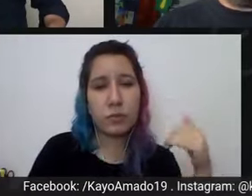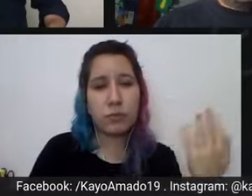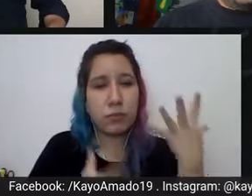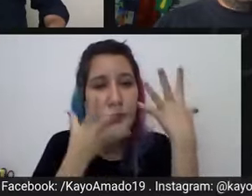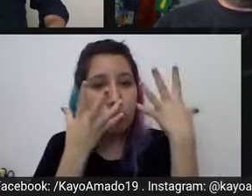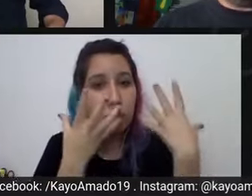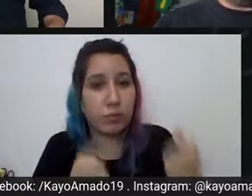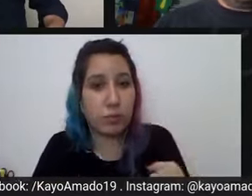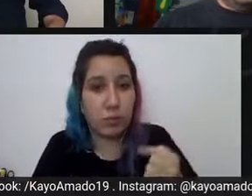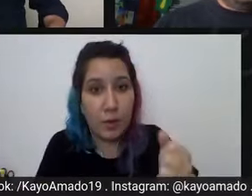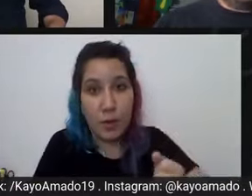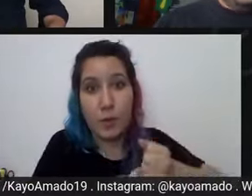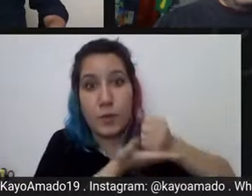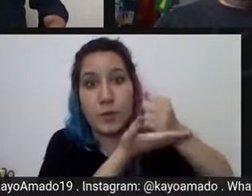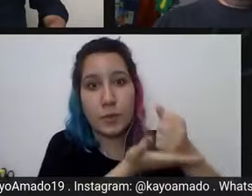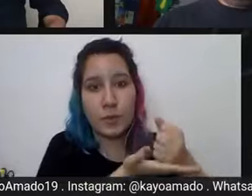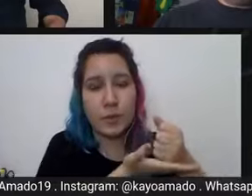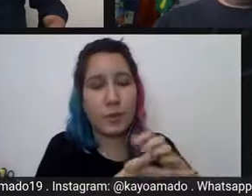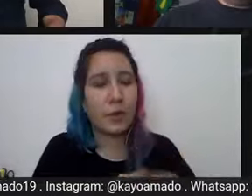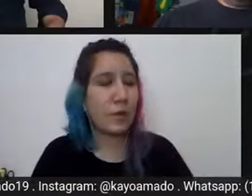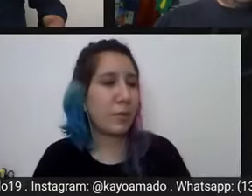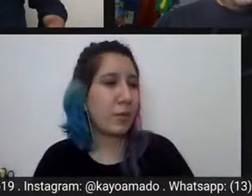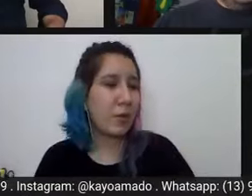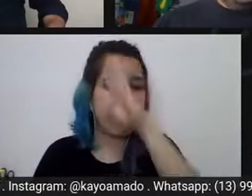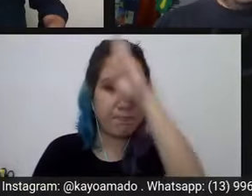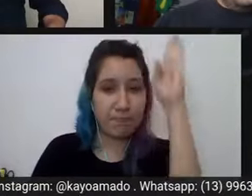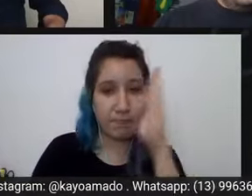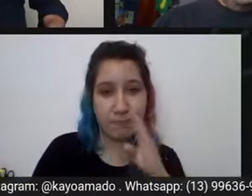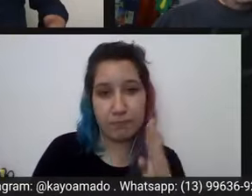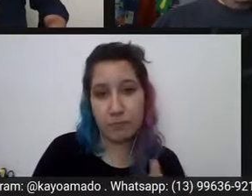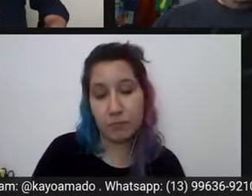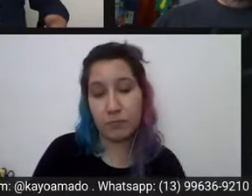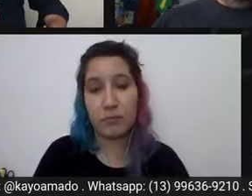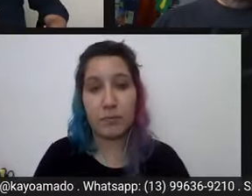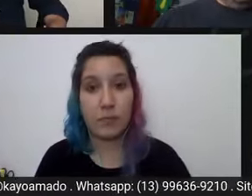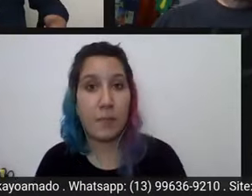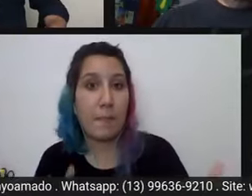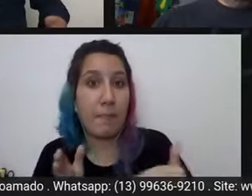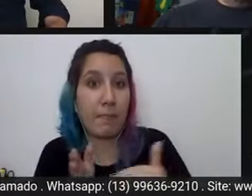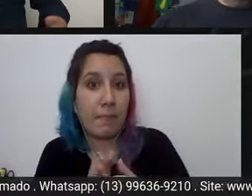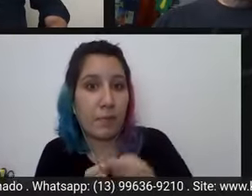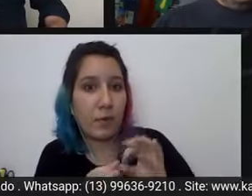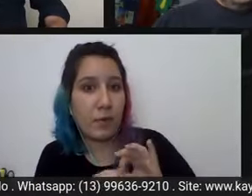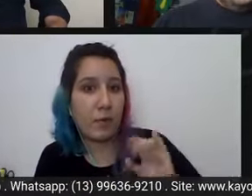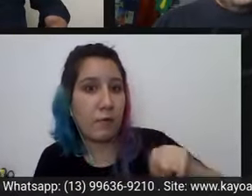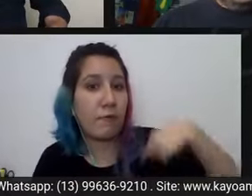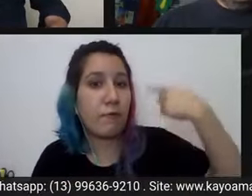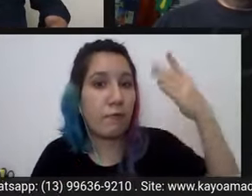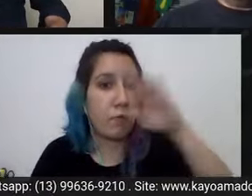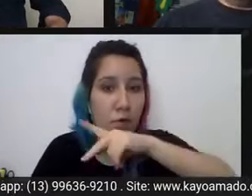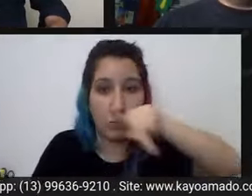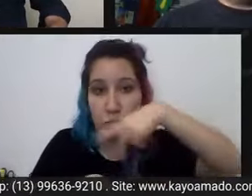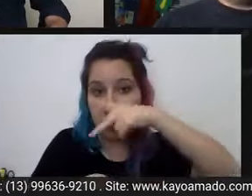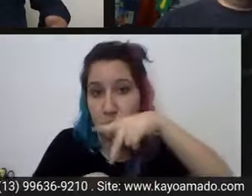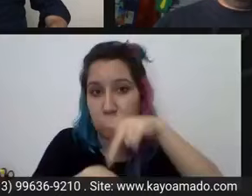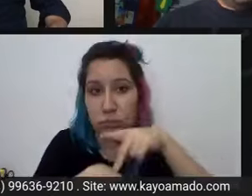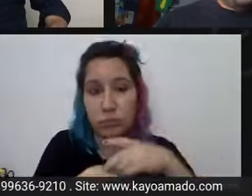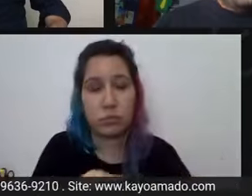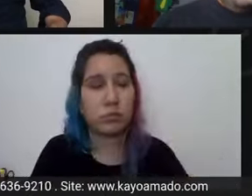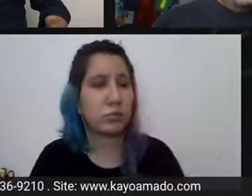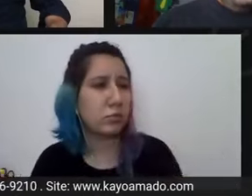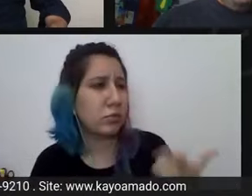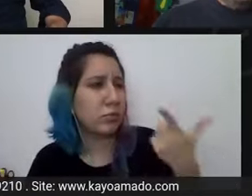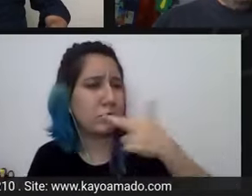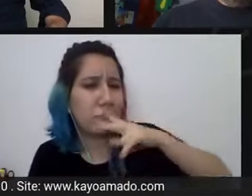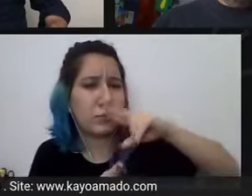prêmios regionais, nacionais, até internacionais, né? Recebi prêmio na França, recebi prêmio em